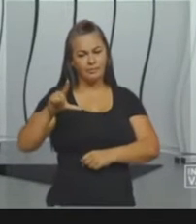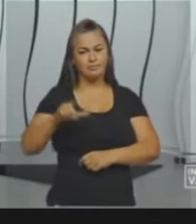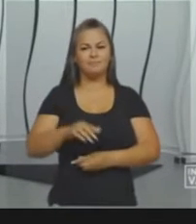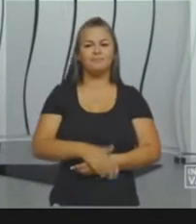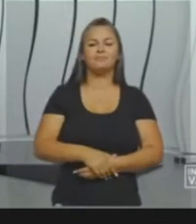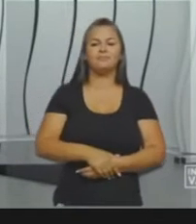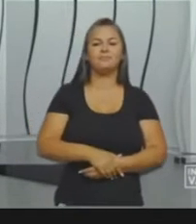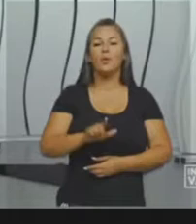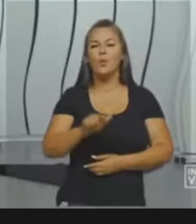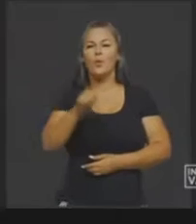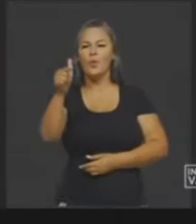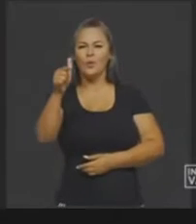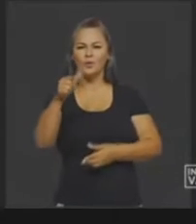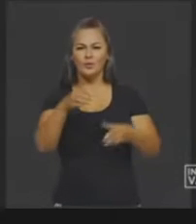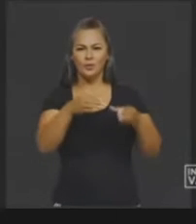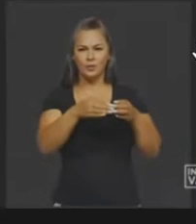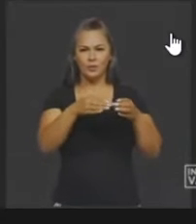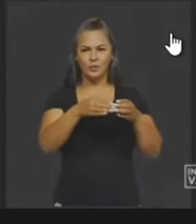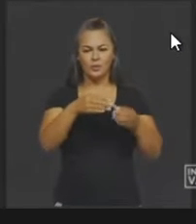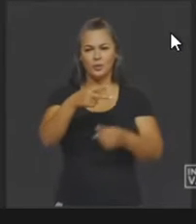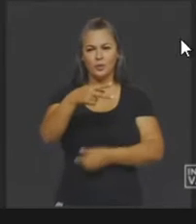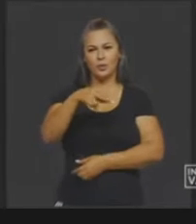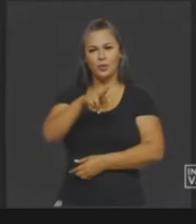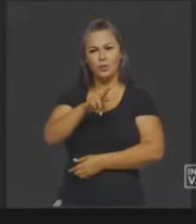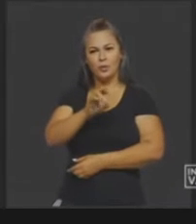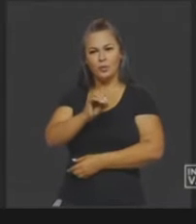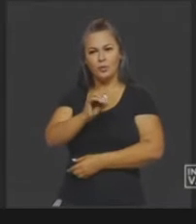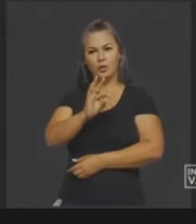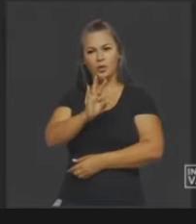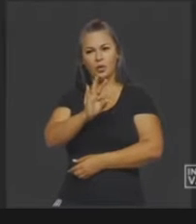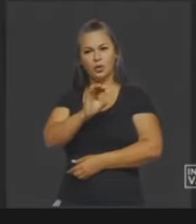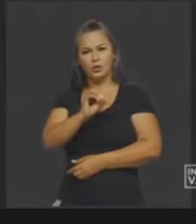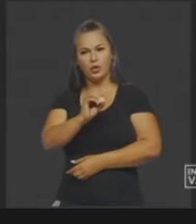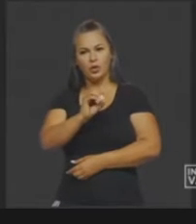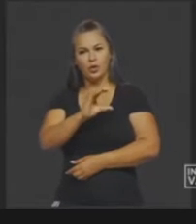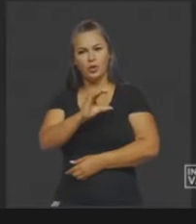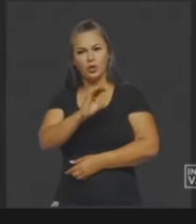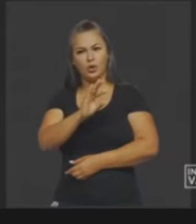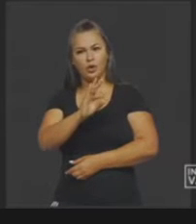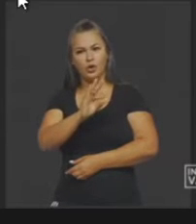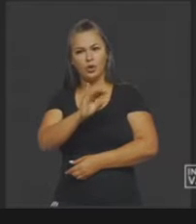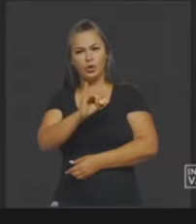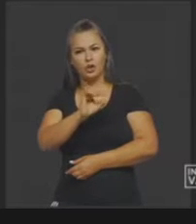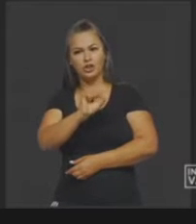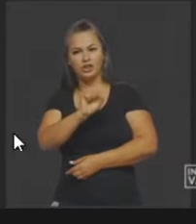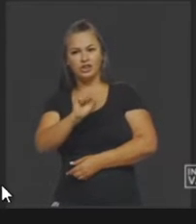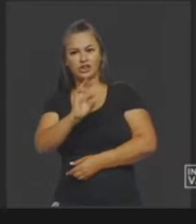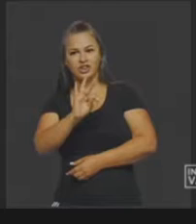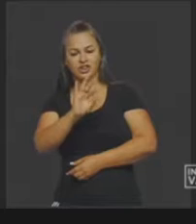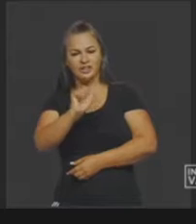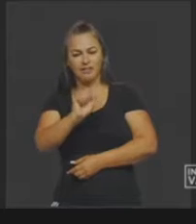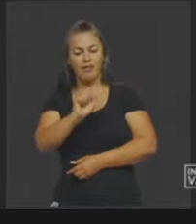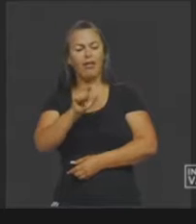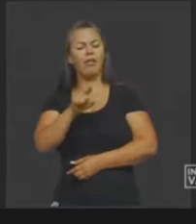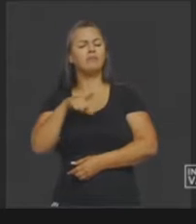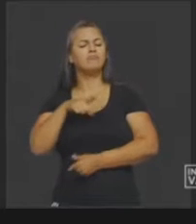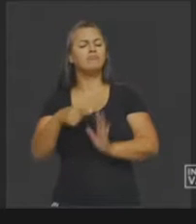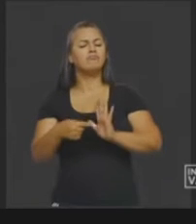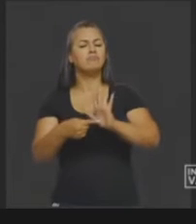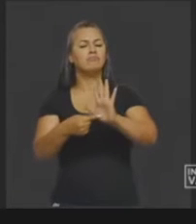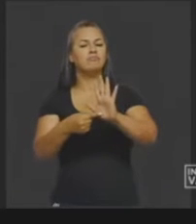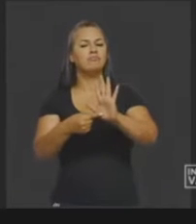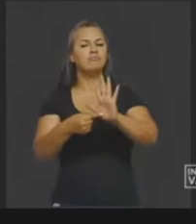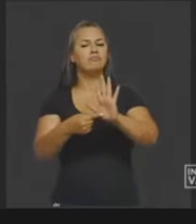Vamos para outro reino, reino protoctista ou protista. Eles são representados, o reino protoctista é representado por algas